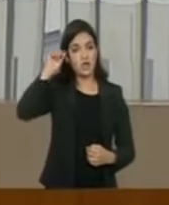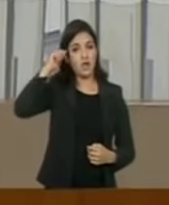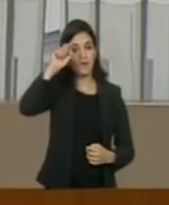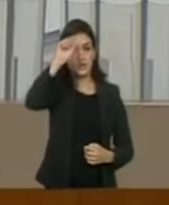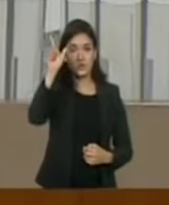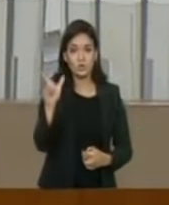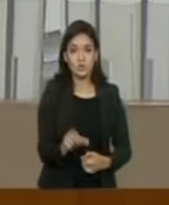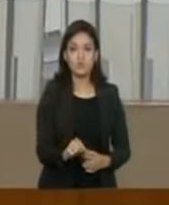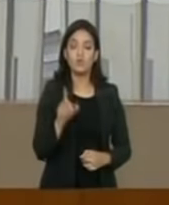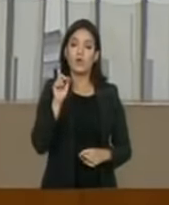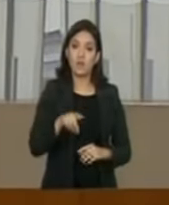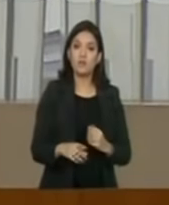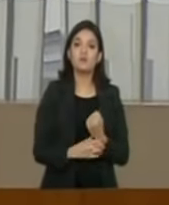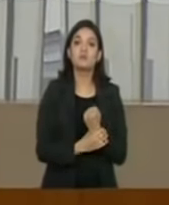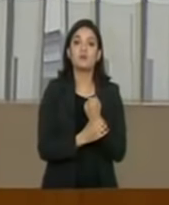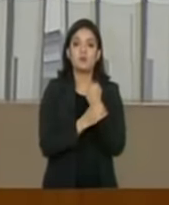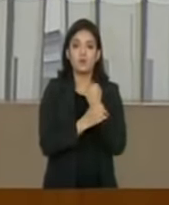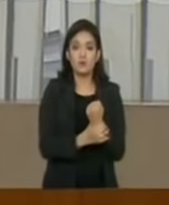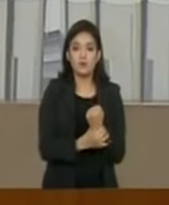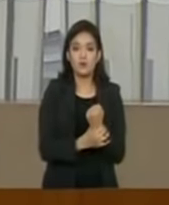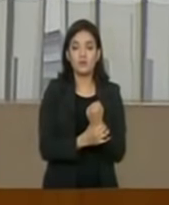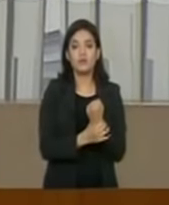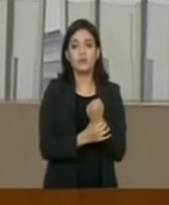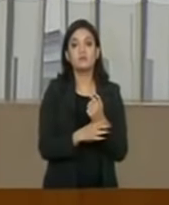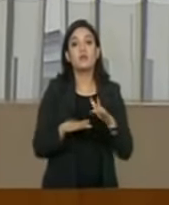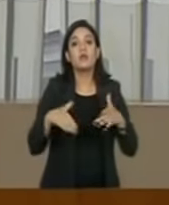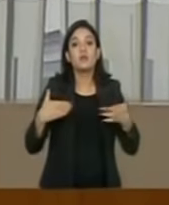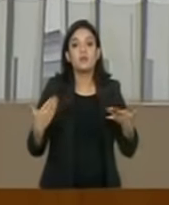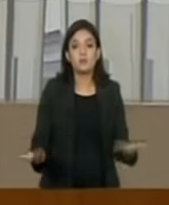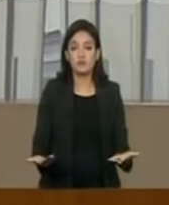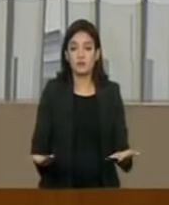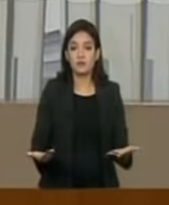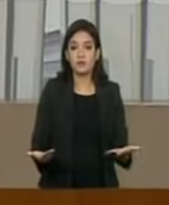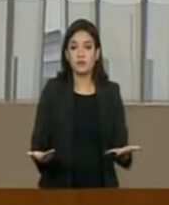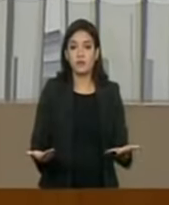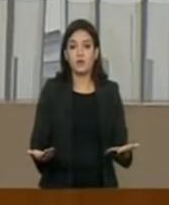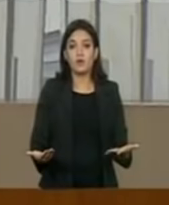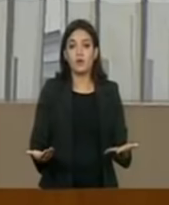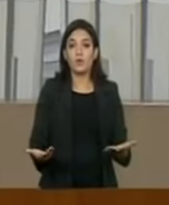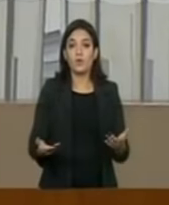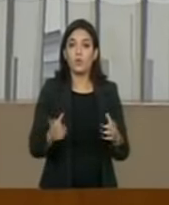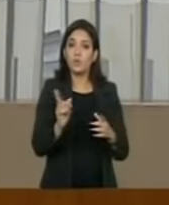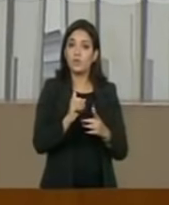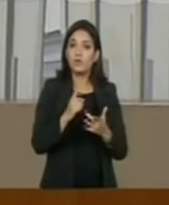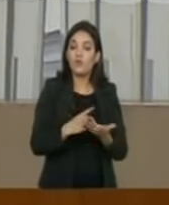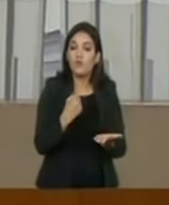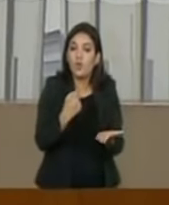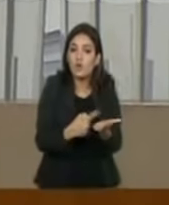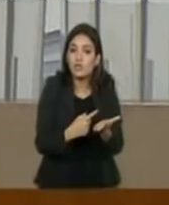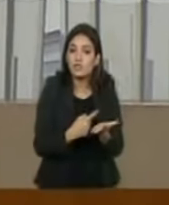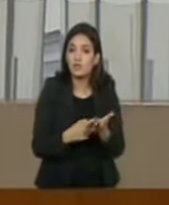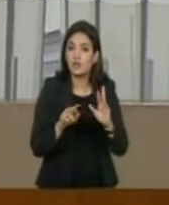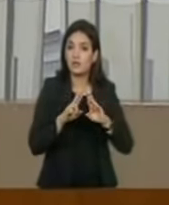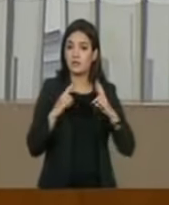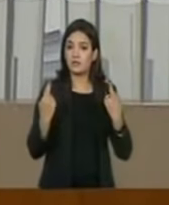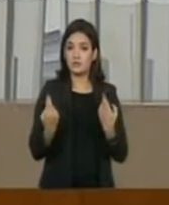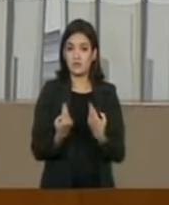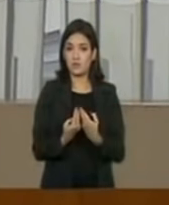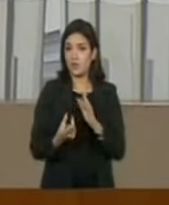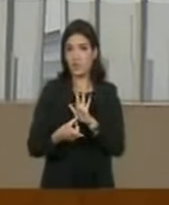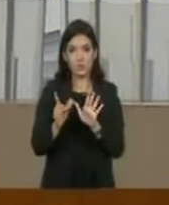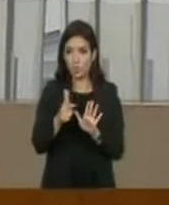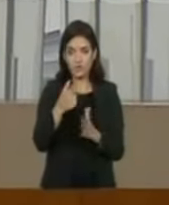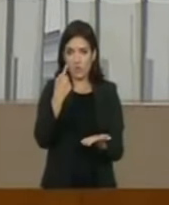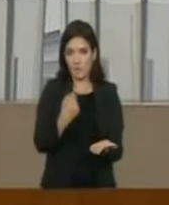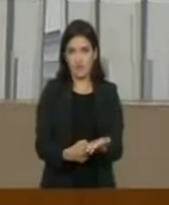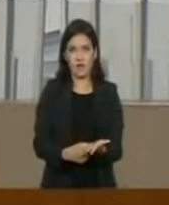de segurança já previamente não fôra agendadas sessões não há sessões